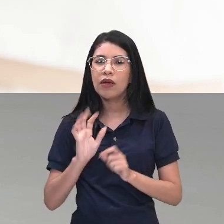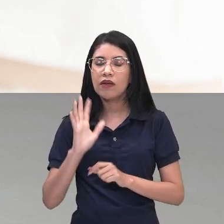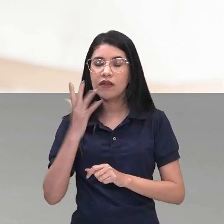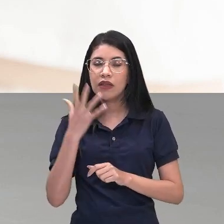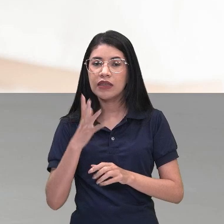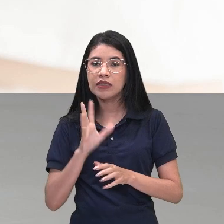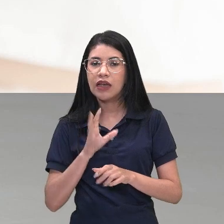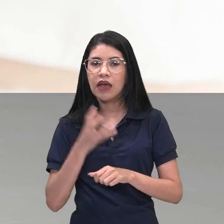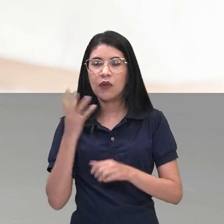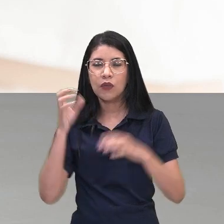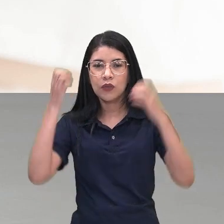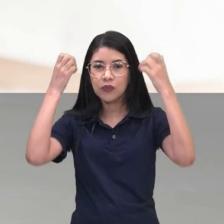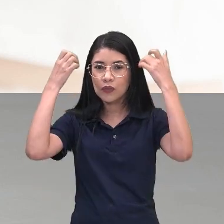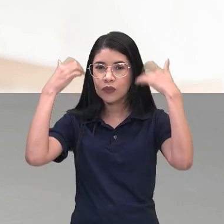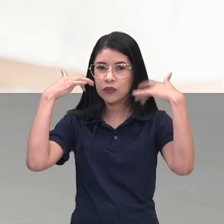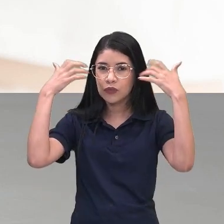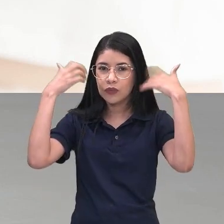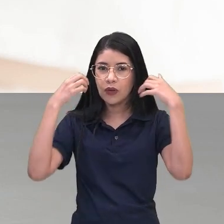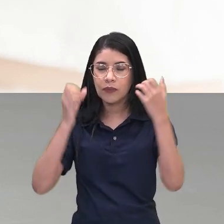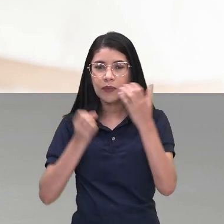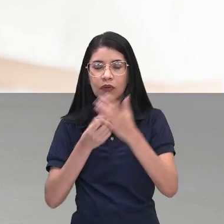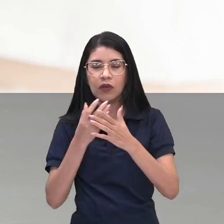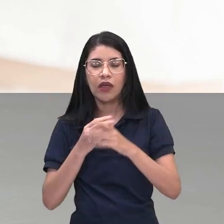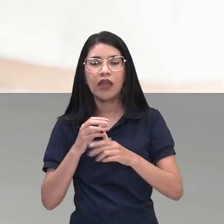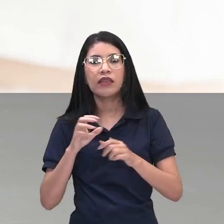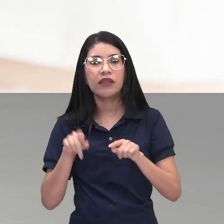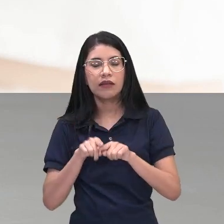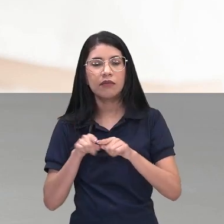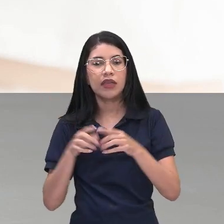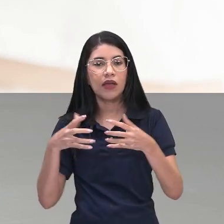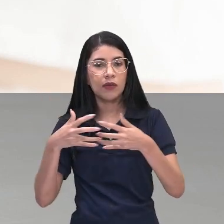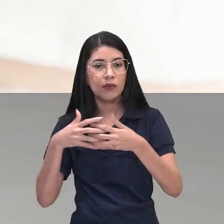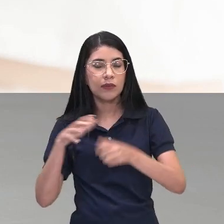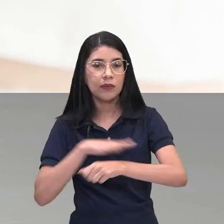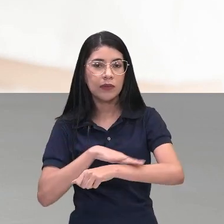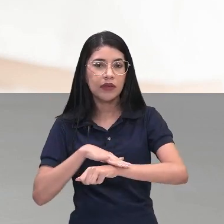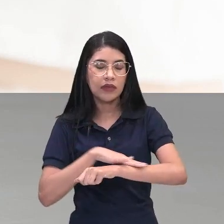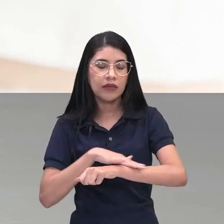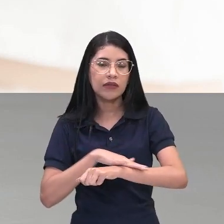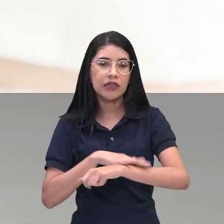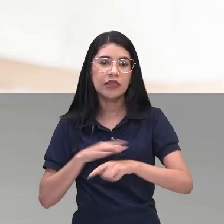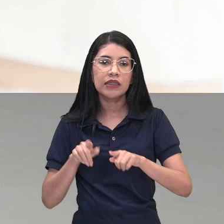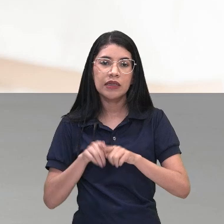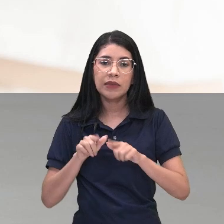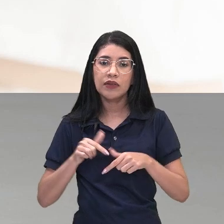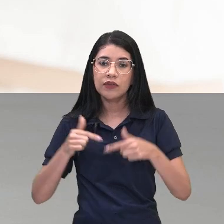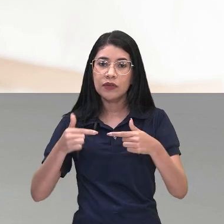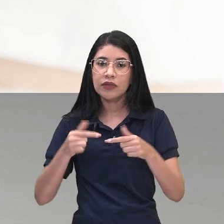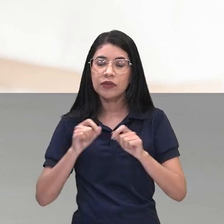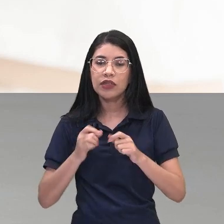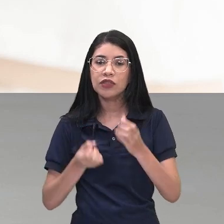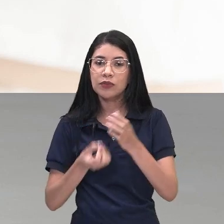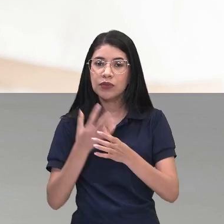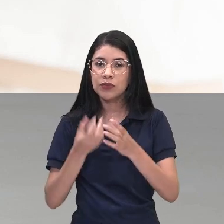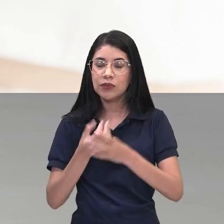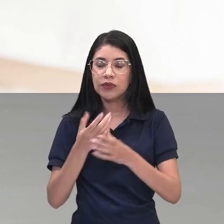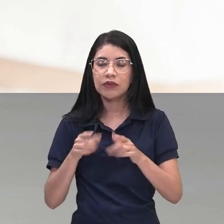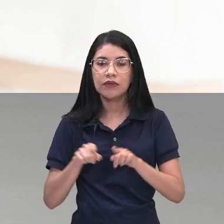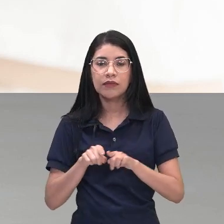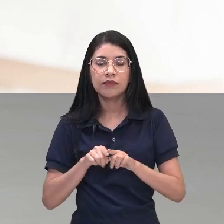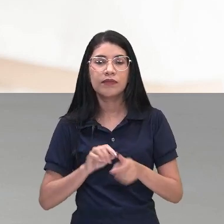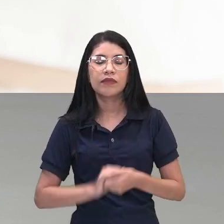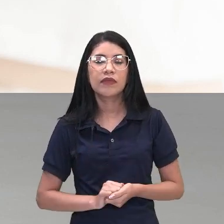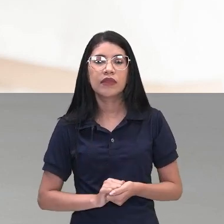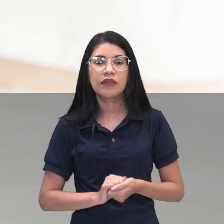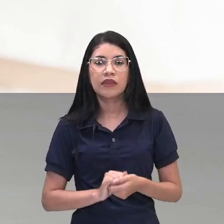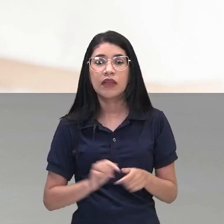do suor é justamente o tecido epitelial, né? Então ele tem também essa função de secreção. Além do suor, ele vai